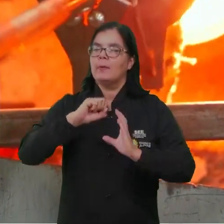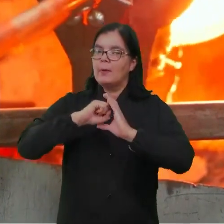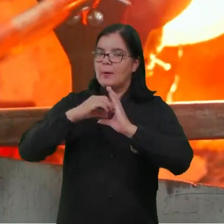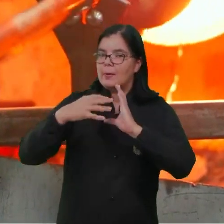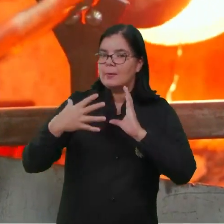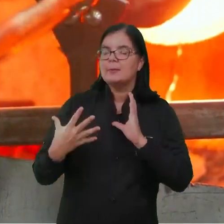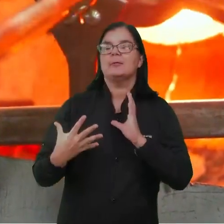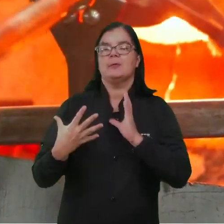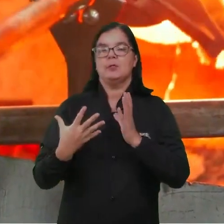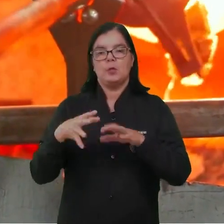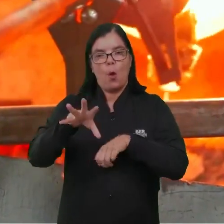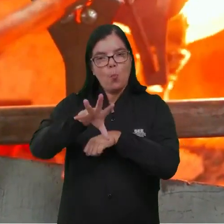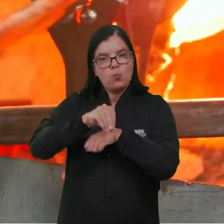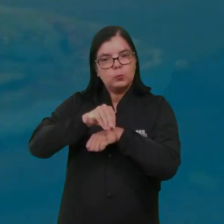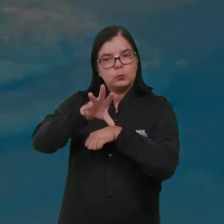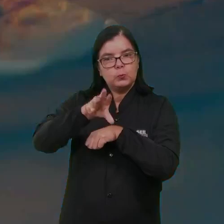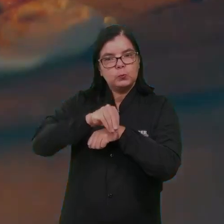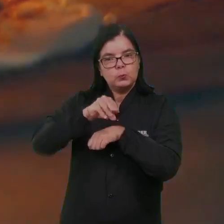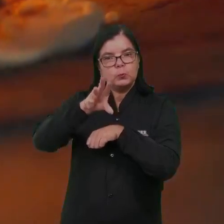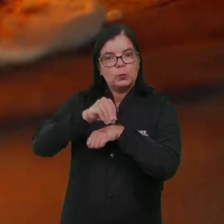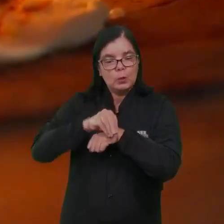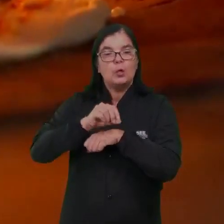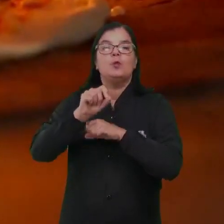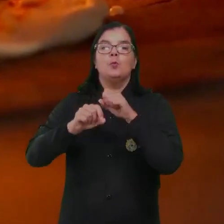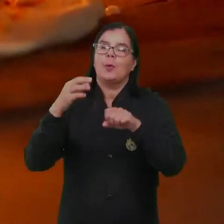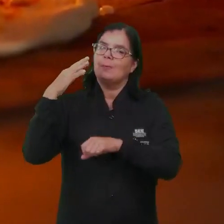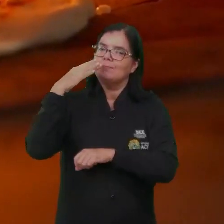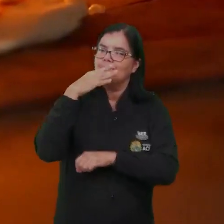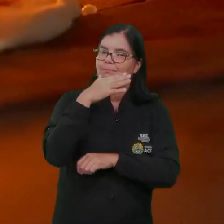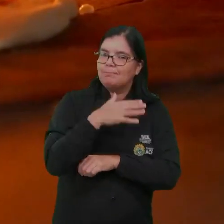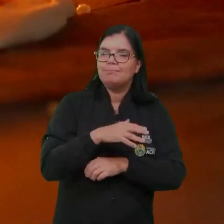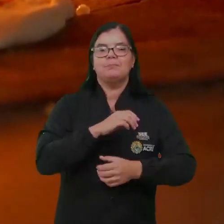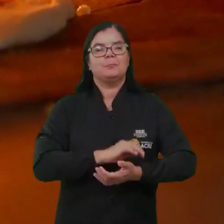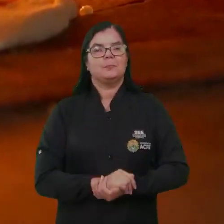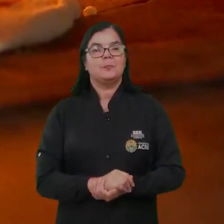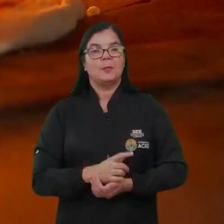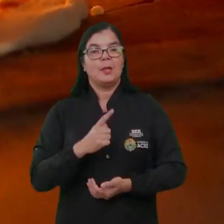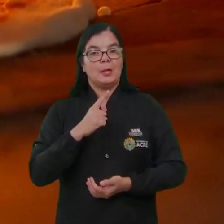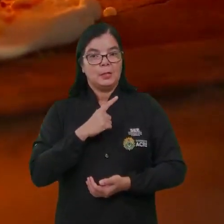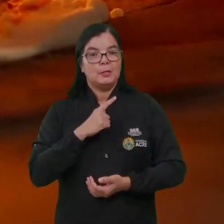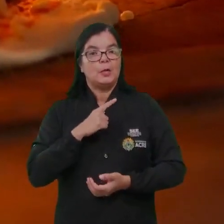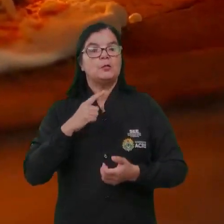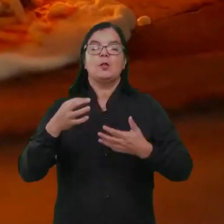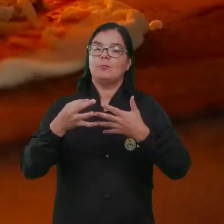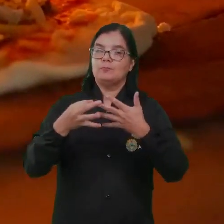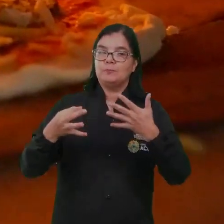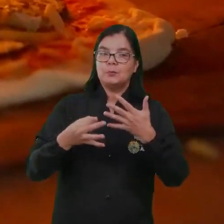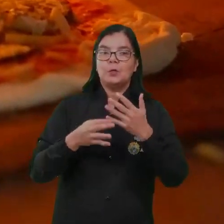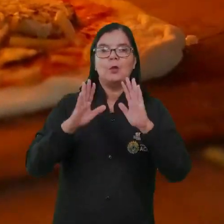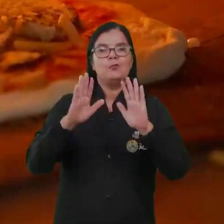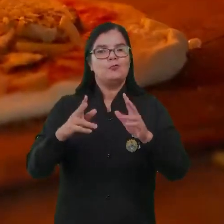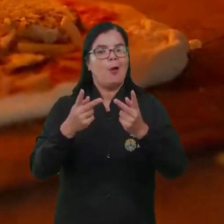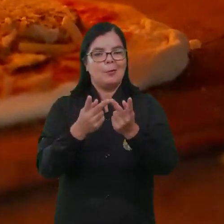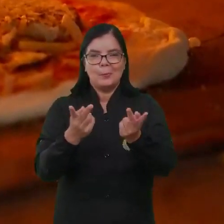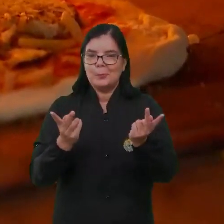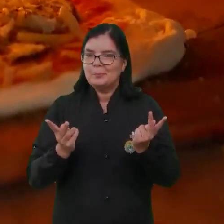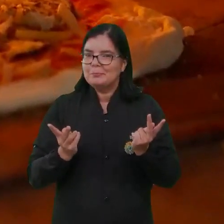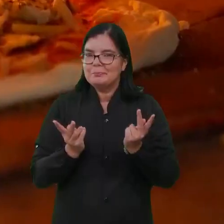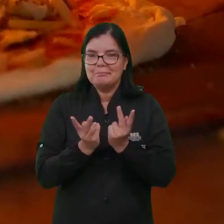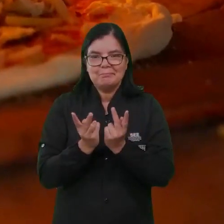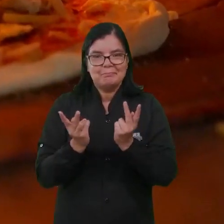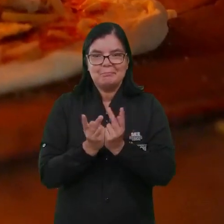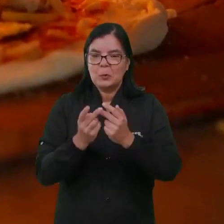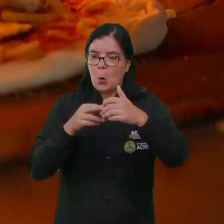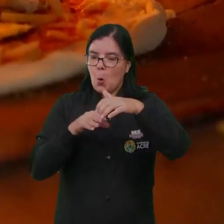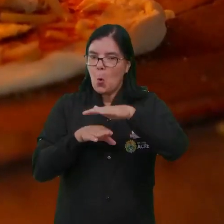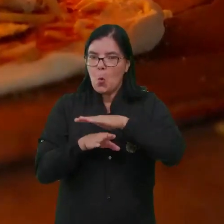de absorver, né, essa questão da temperatura. Então, essa questão das propriedades, ó, já tem uma pizza aí, gente, num